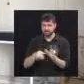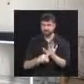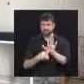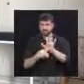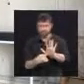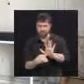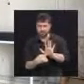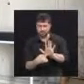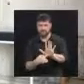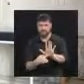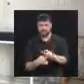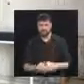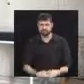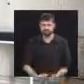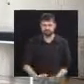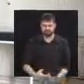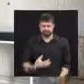demonstrar